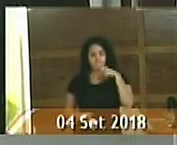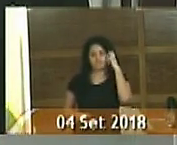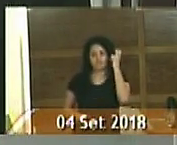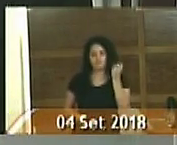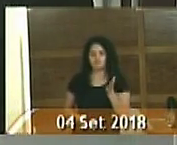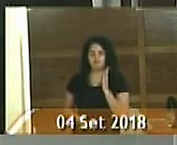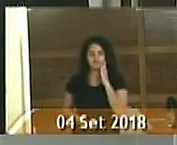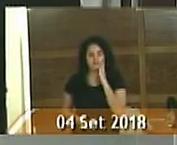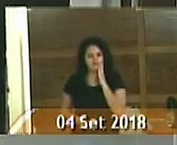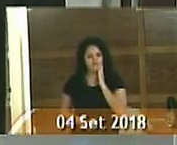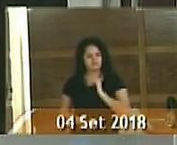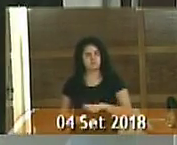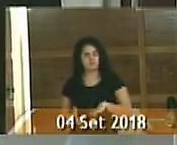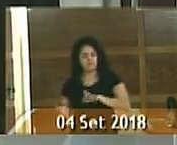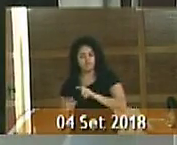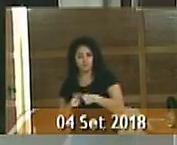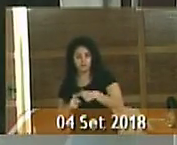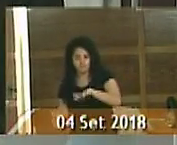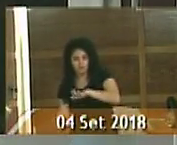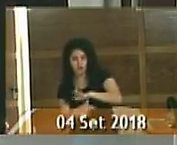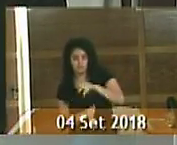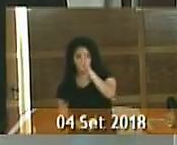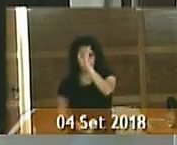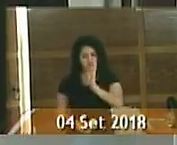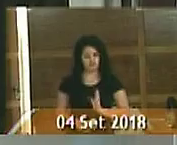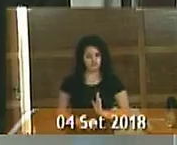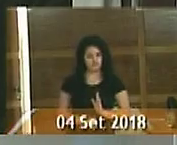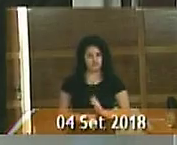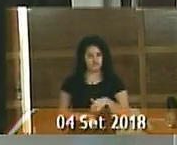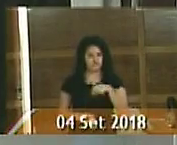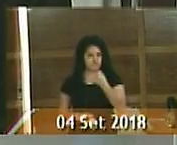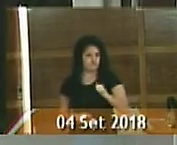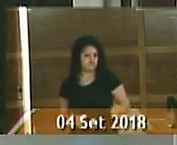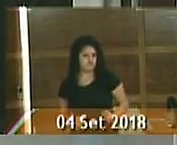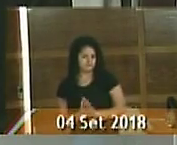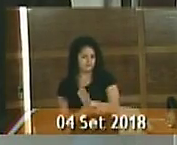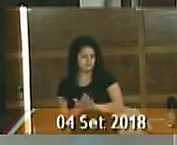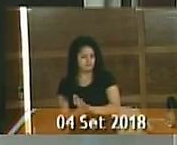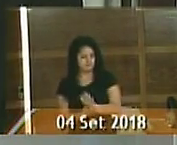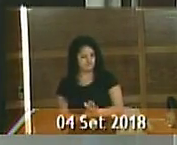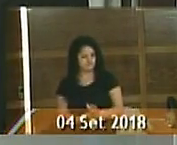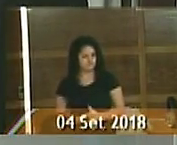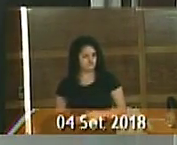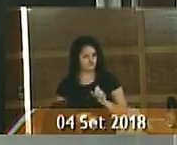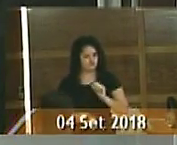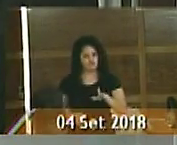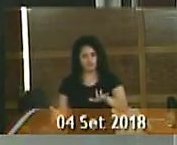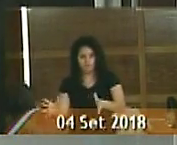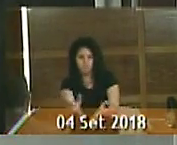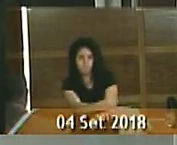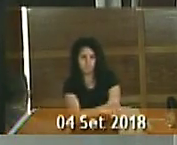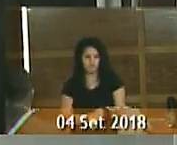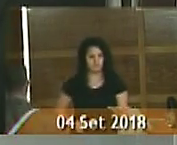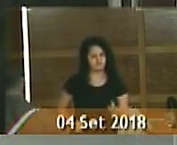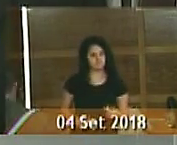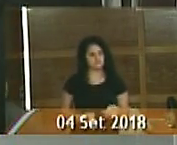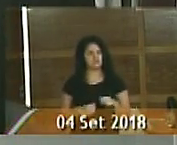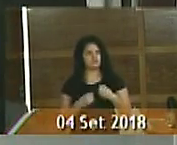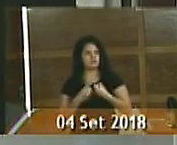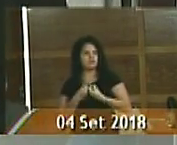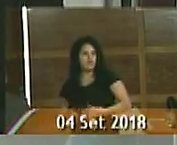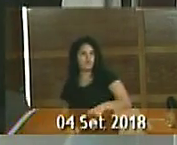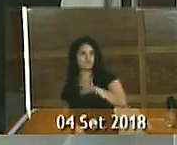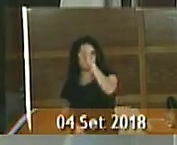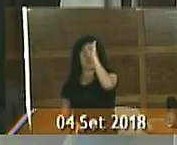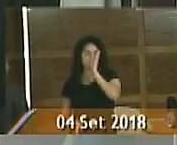na cara. Para roubar o país, não foi preciso nada disso. Nego meteu a mão que deixou o